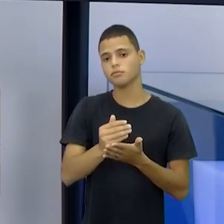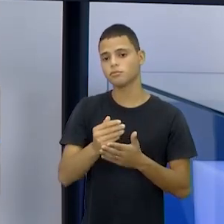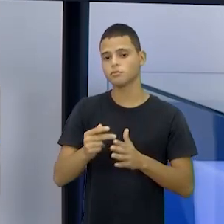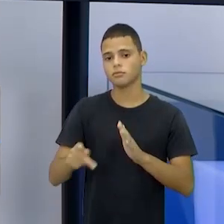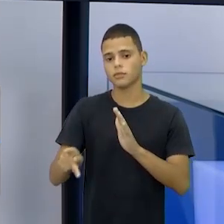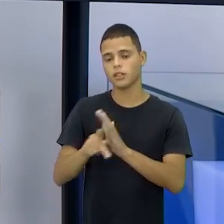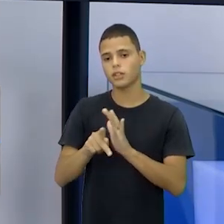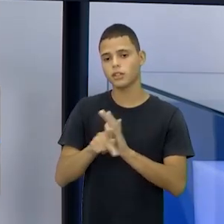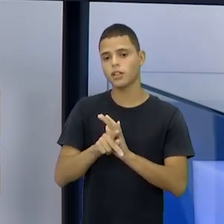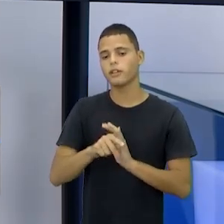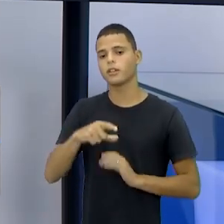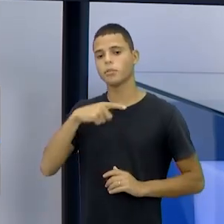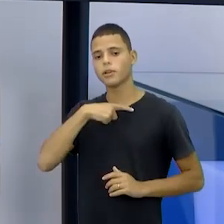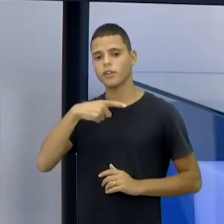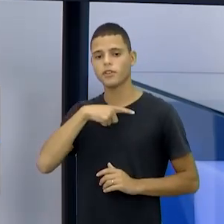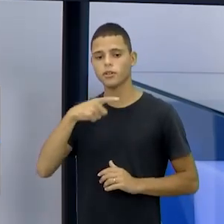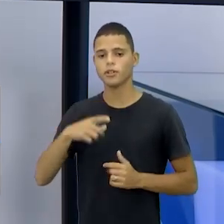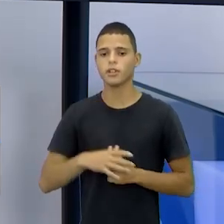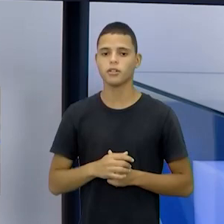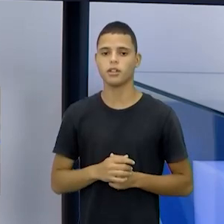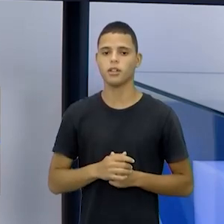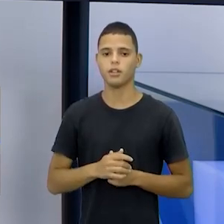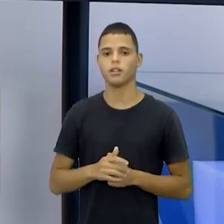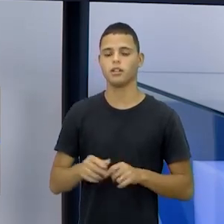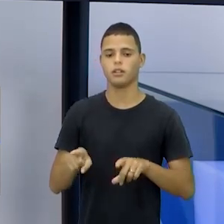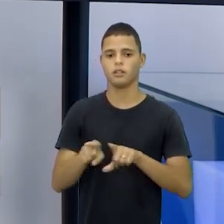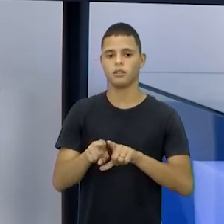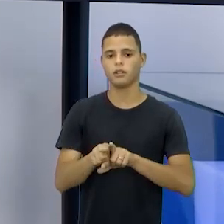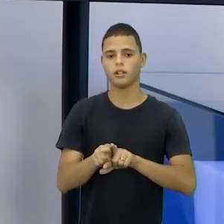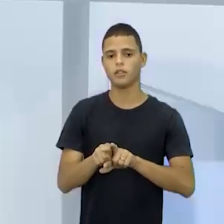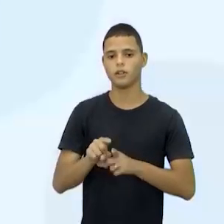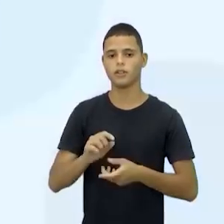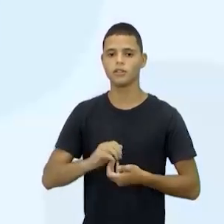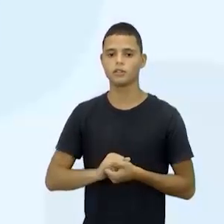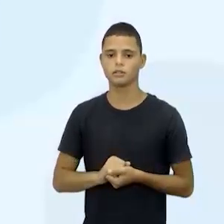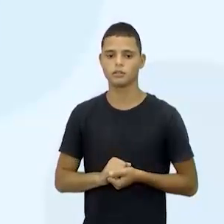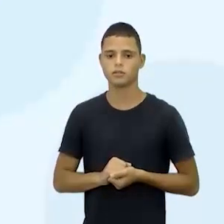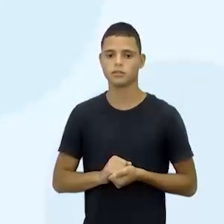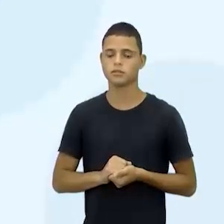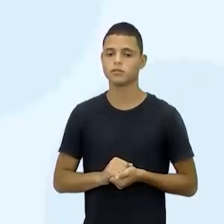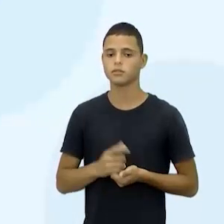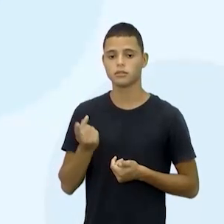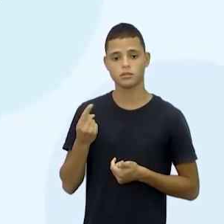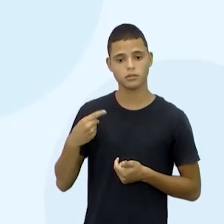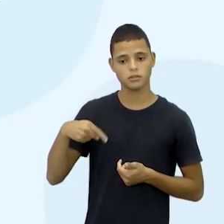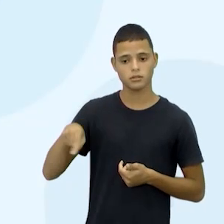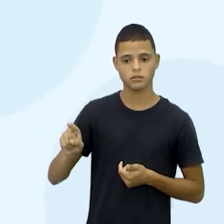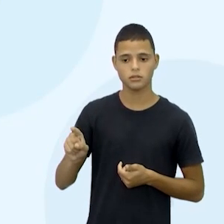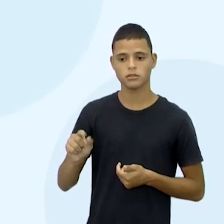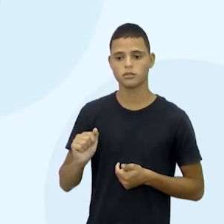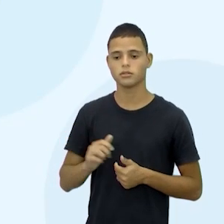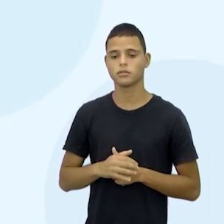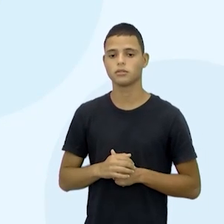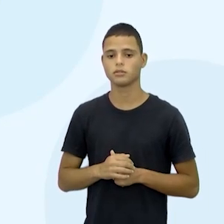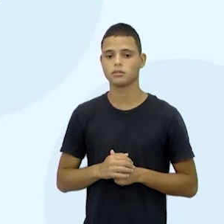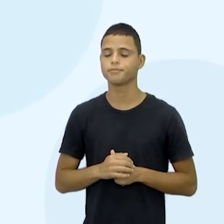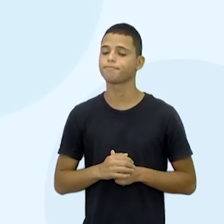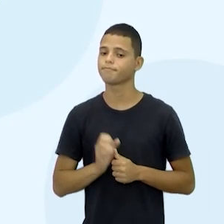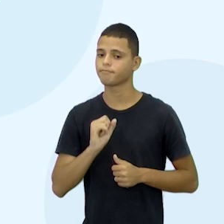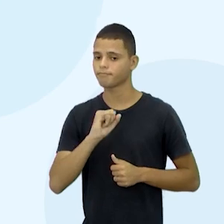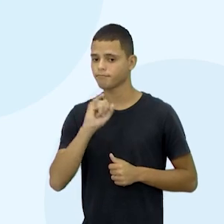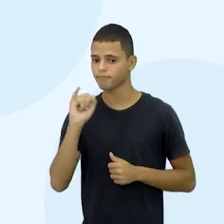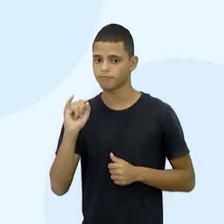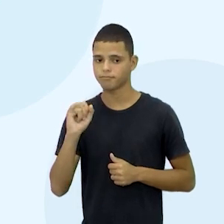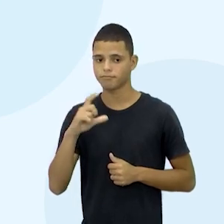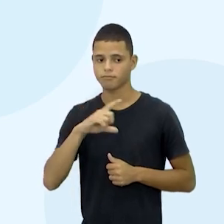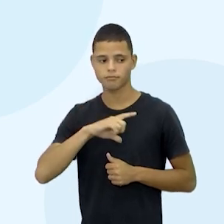tabela SAC, porém, eles têm que pegar em fontes confiáveis. E o último, caso O caso apresentado.